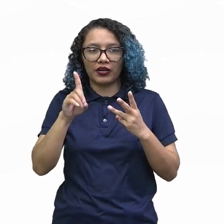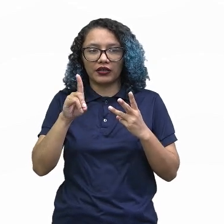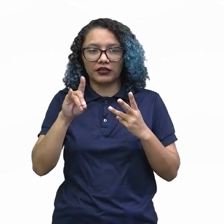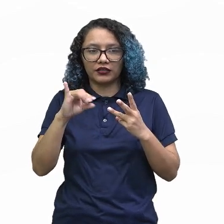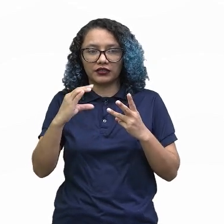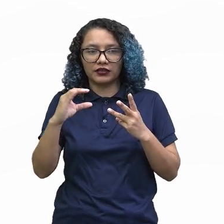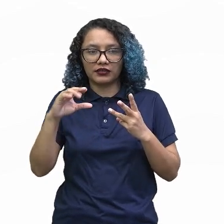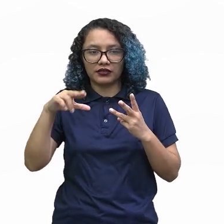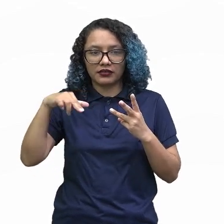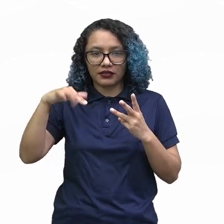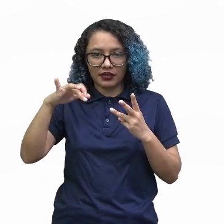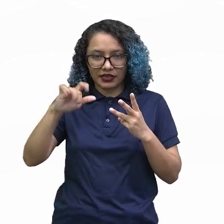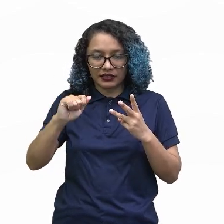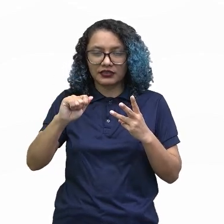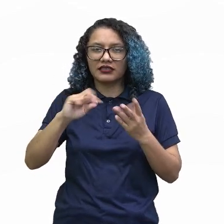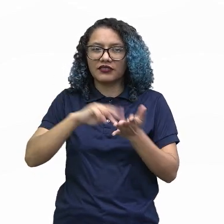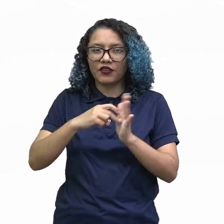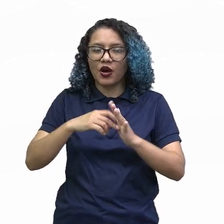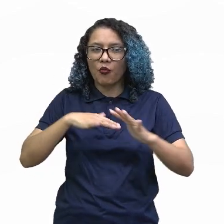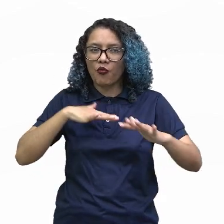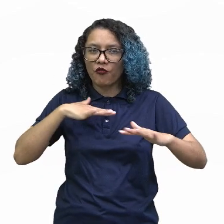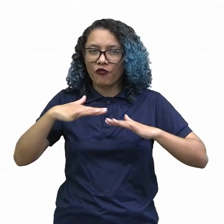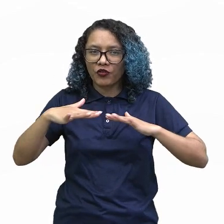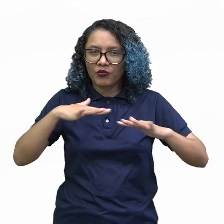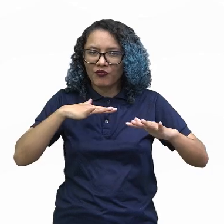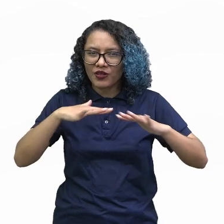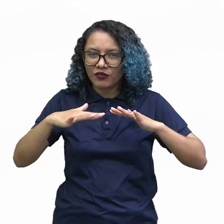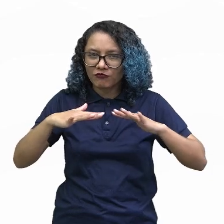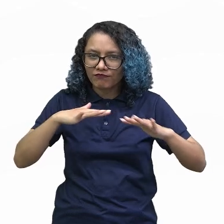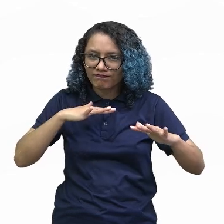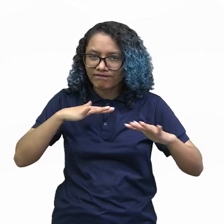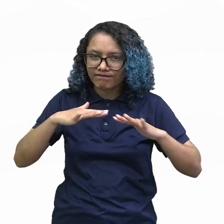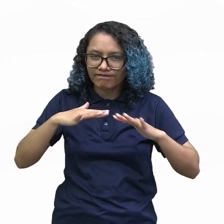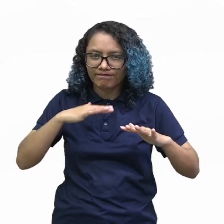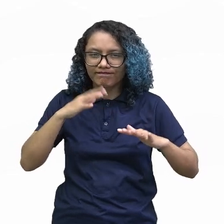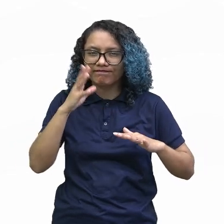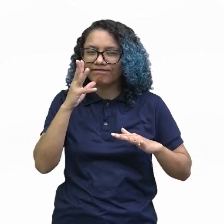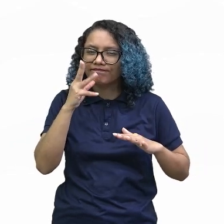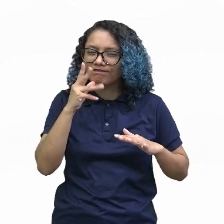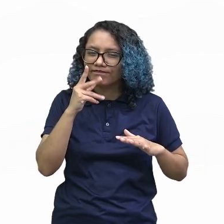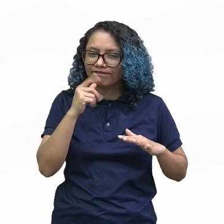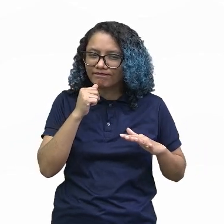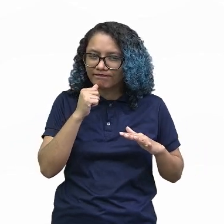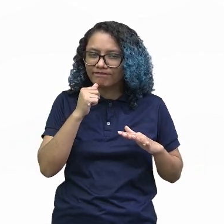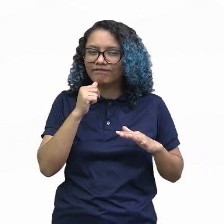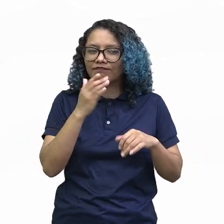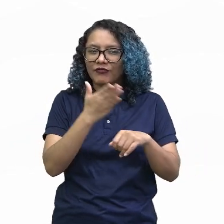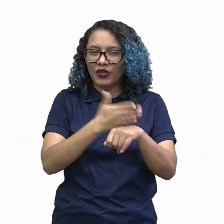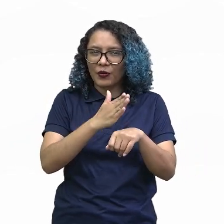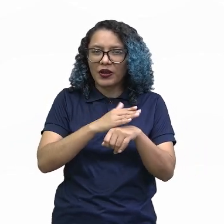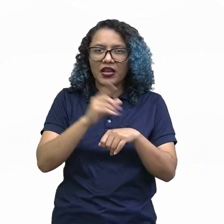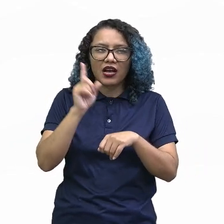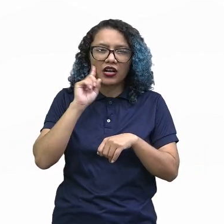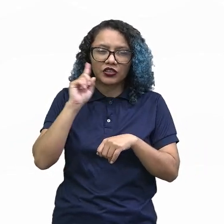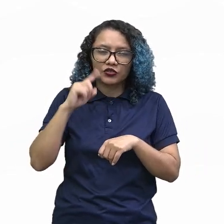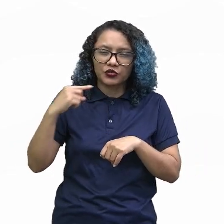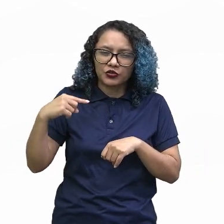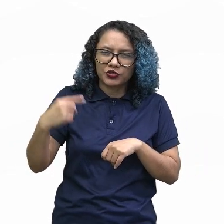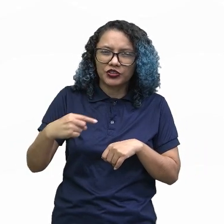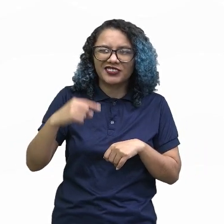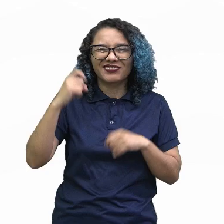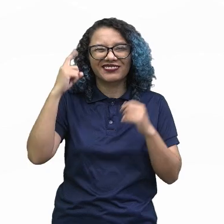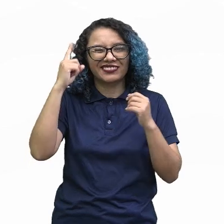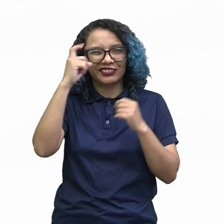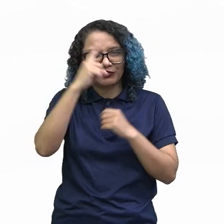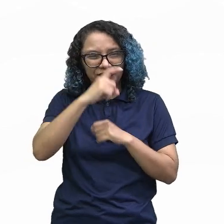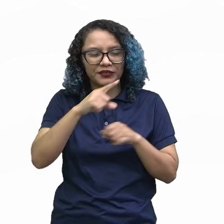Bradicinésia, lentidão nos movimentos, tornando as tarefas diárias mais difíceis. E também